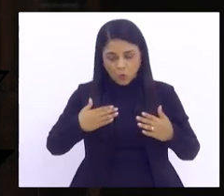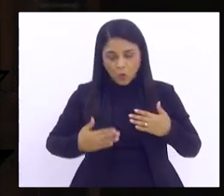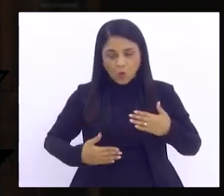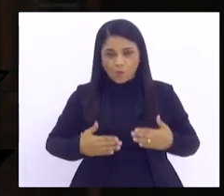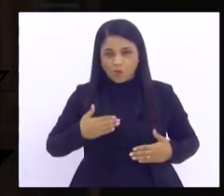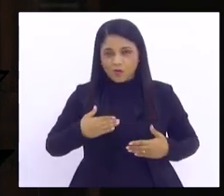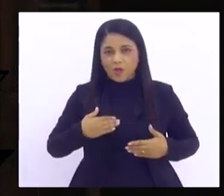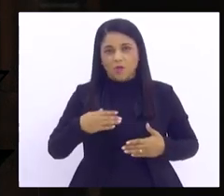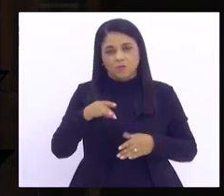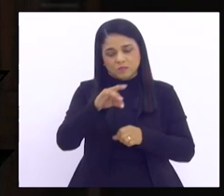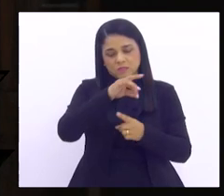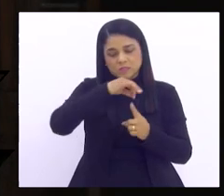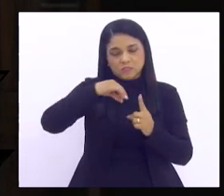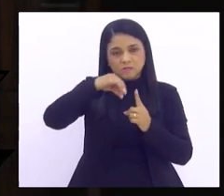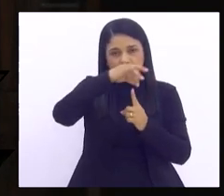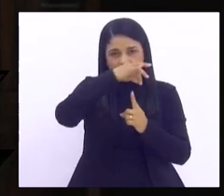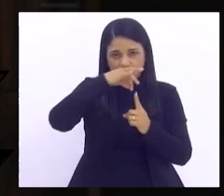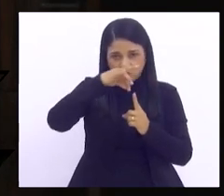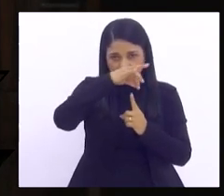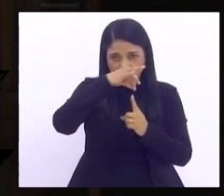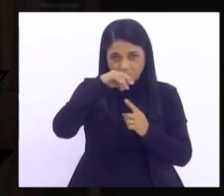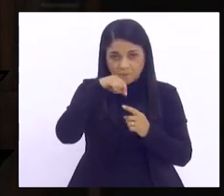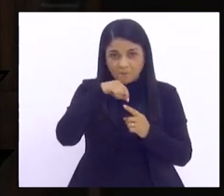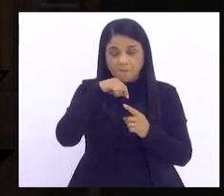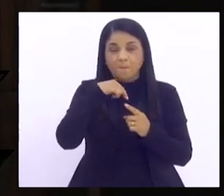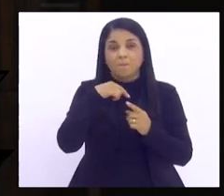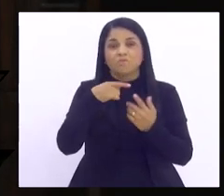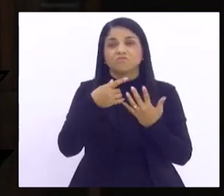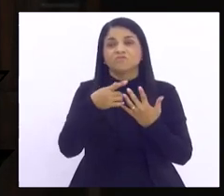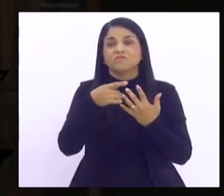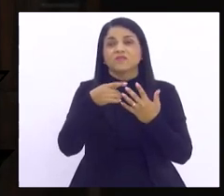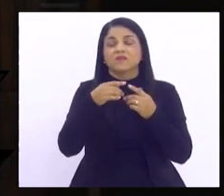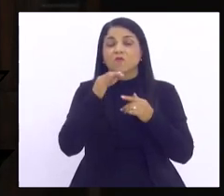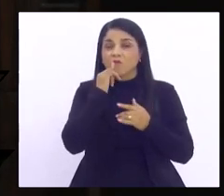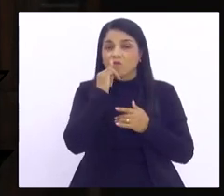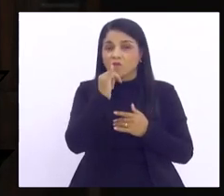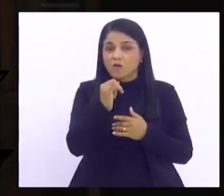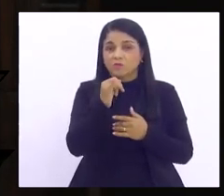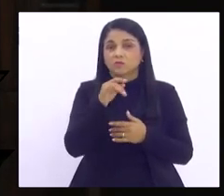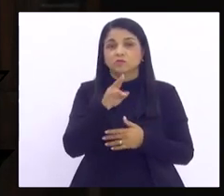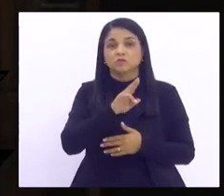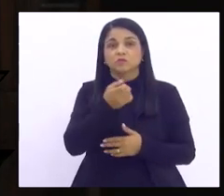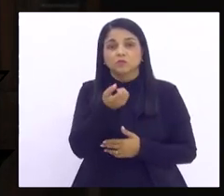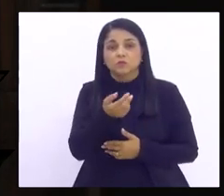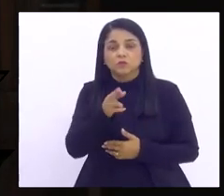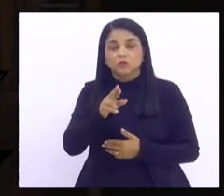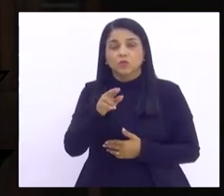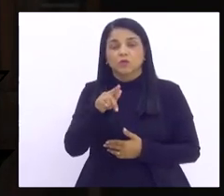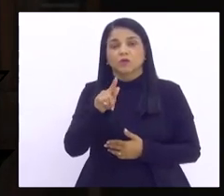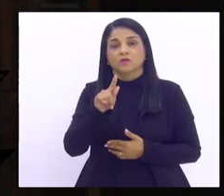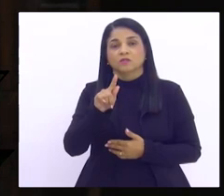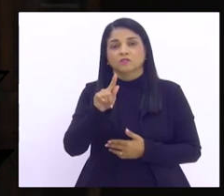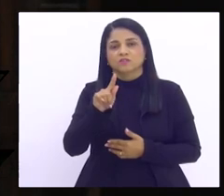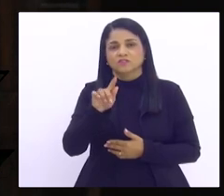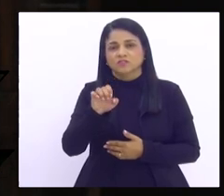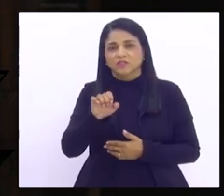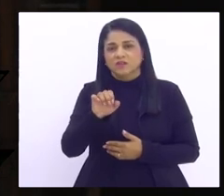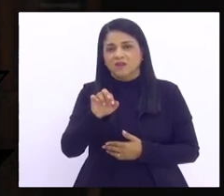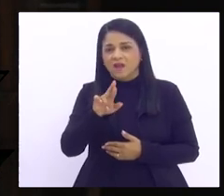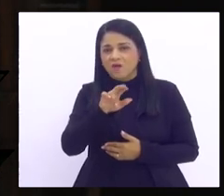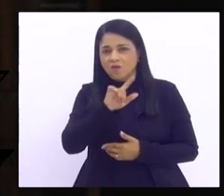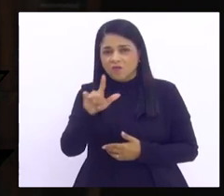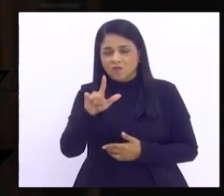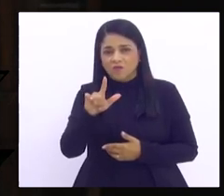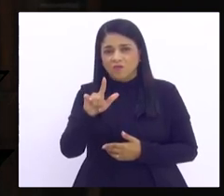espiritual. Eu cito aqui o célebre doutor Jérôme Lejeune, todo mundo conhece, que